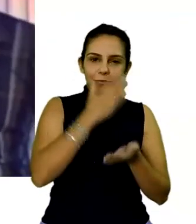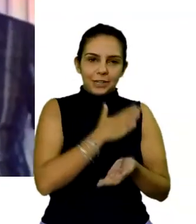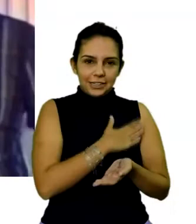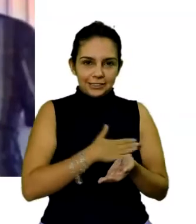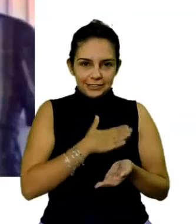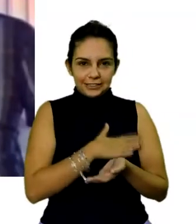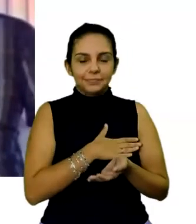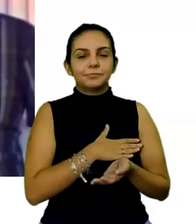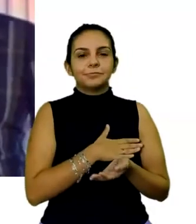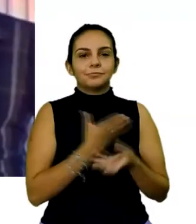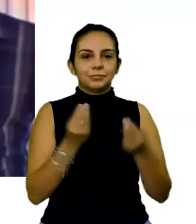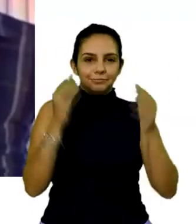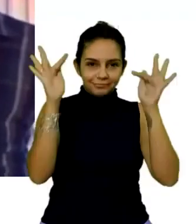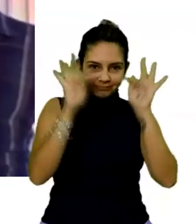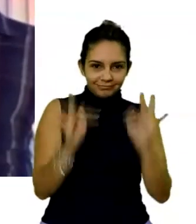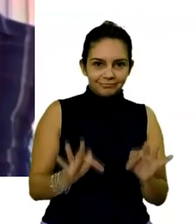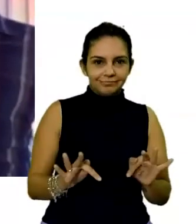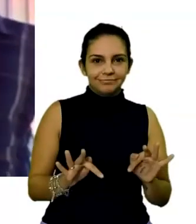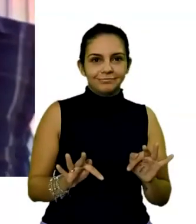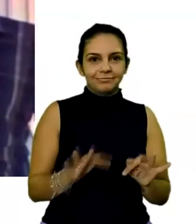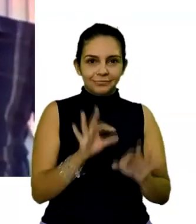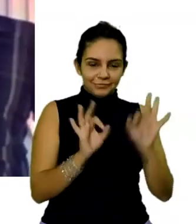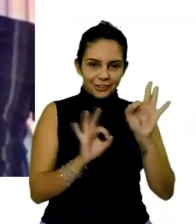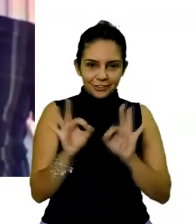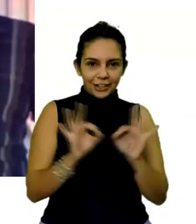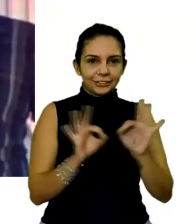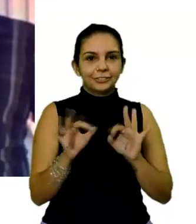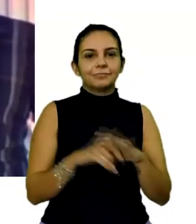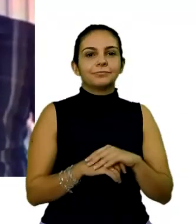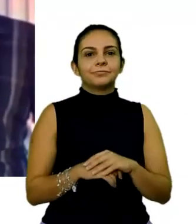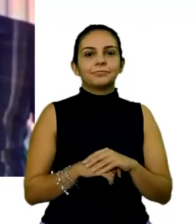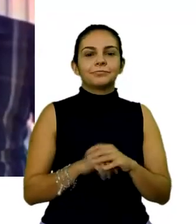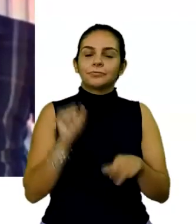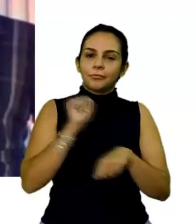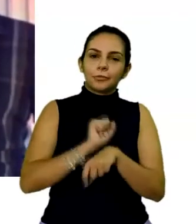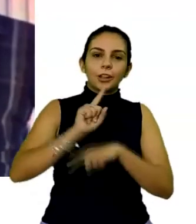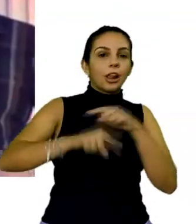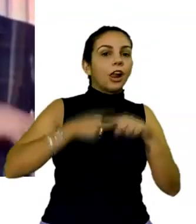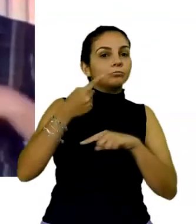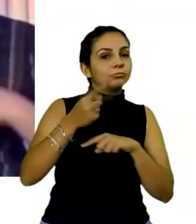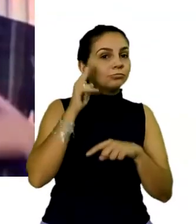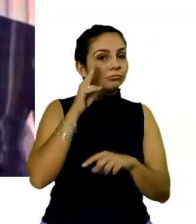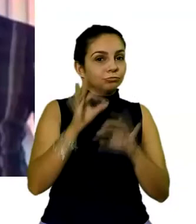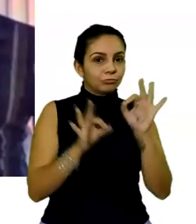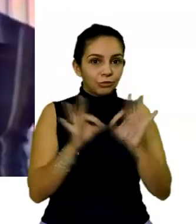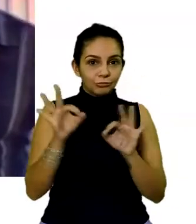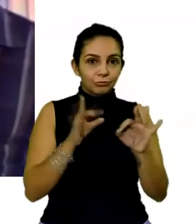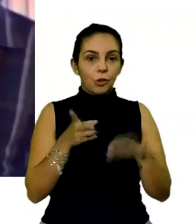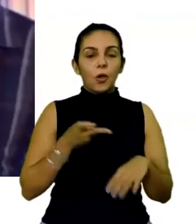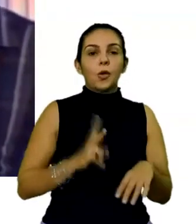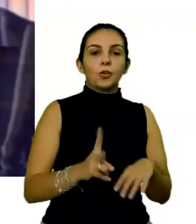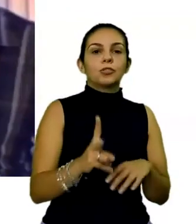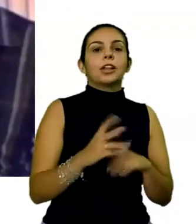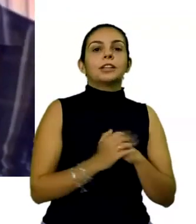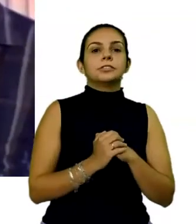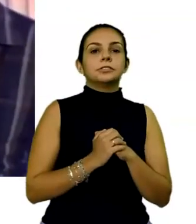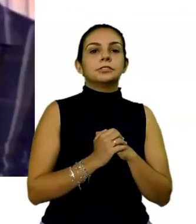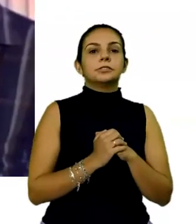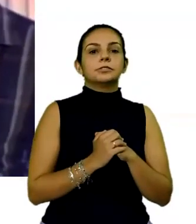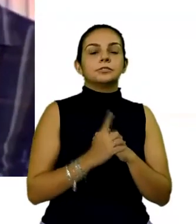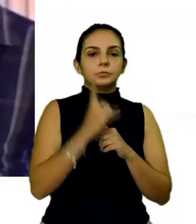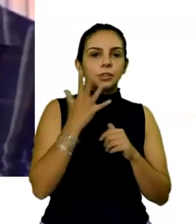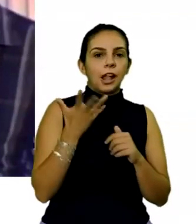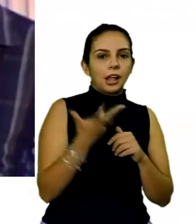prazer, França. Eu fico muito feliz em estar inaugurando esse projeto. Espero o ano que vem ver esse projeto da continuidade, que